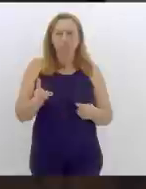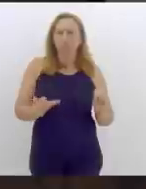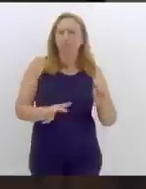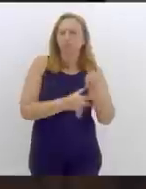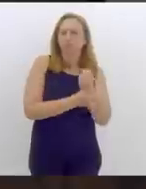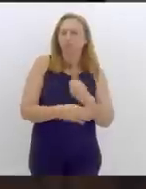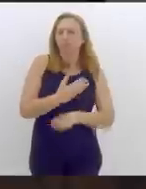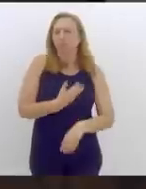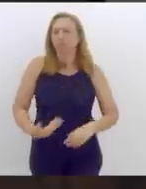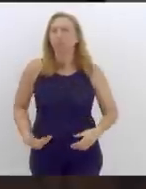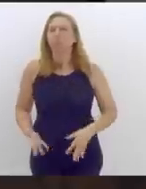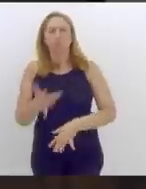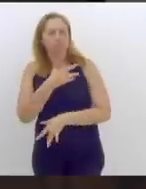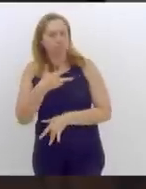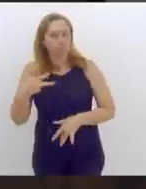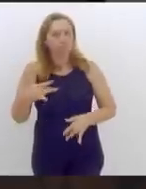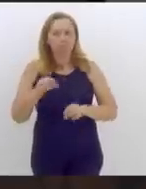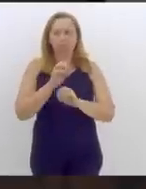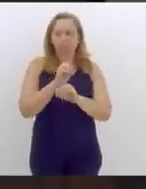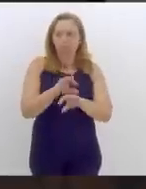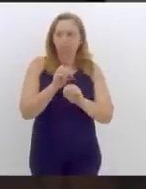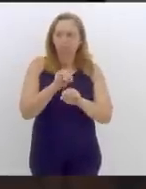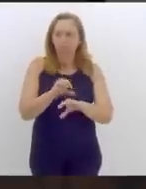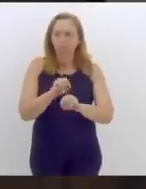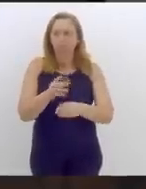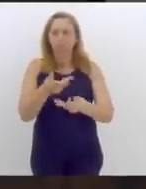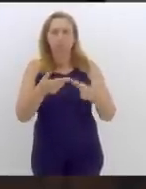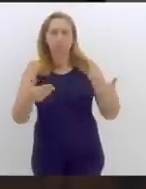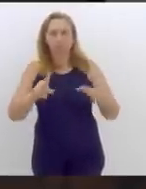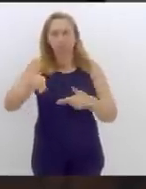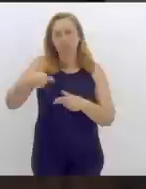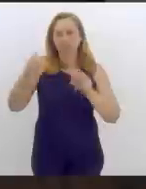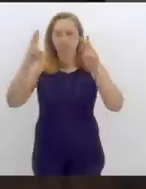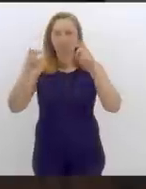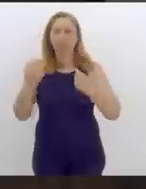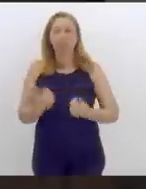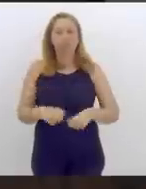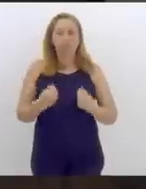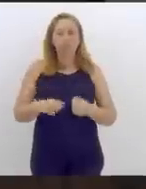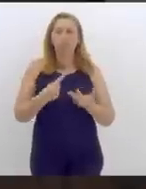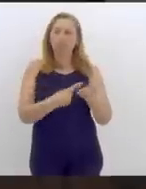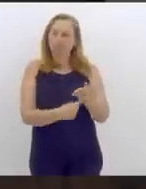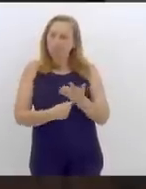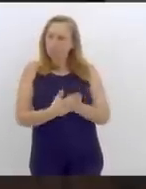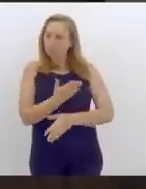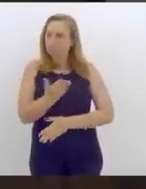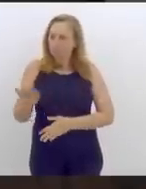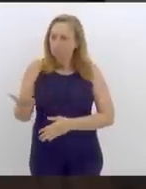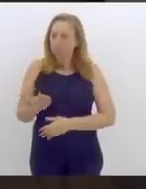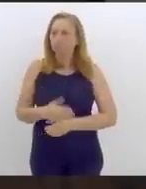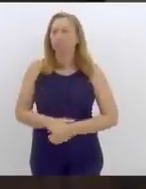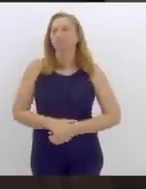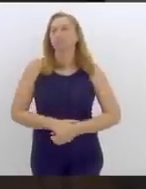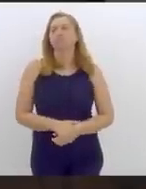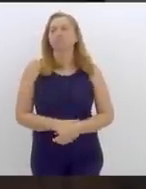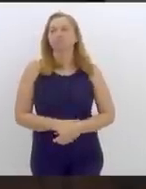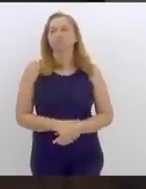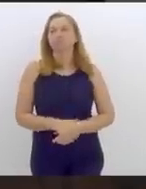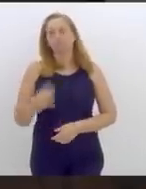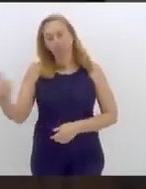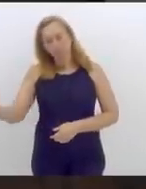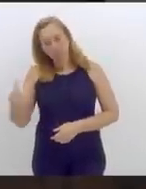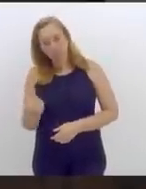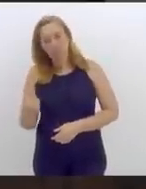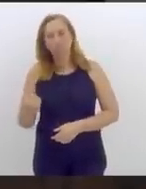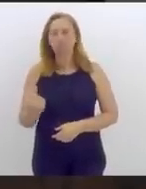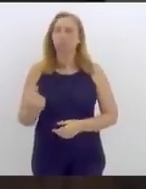nós tratamos sobre saúde sobre educação e muitos outros temas então nós precisamos de ajuda dos Senhores nós precisamos que os senhores também venham